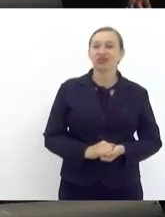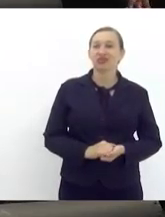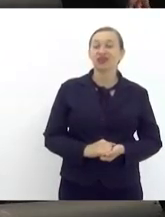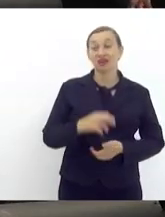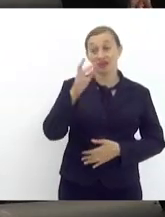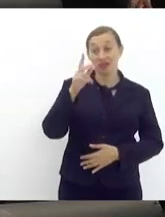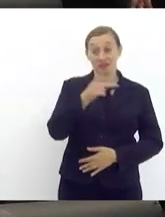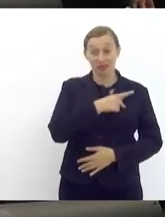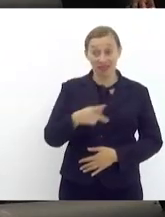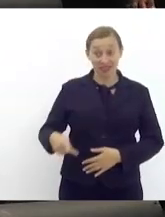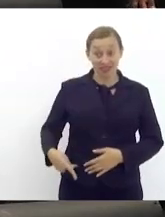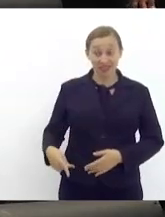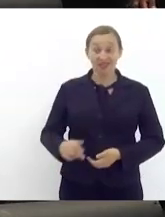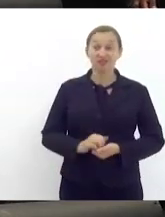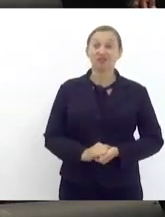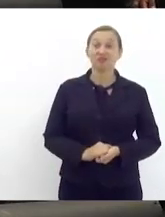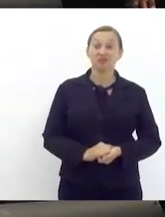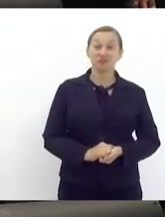Presidente.